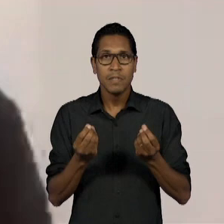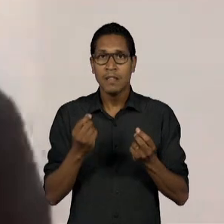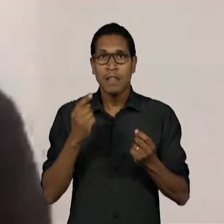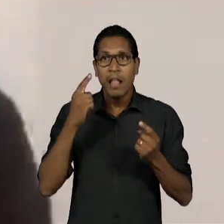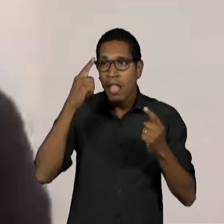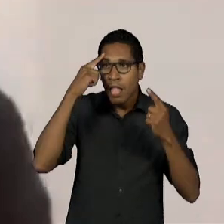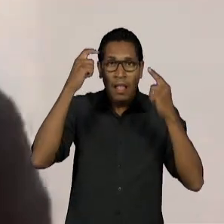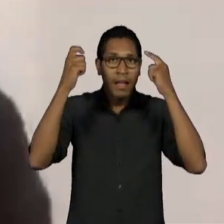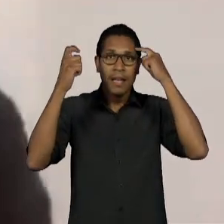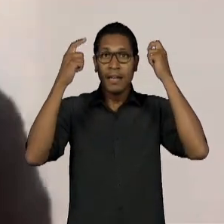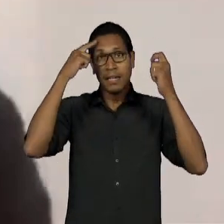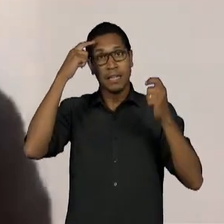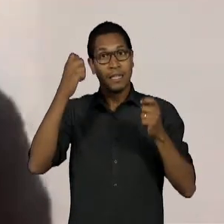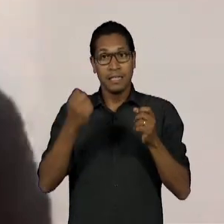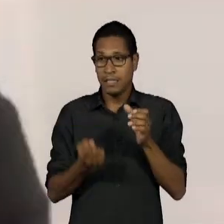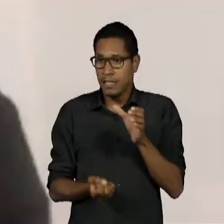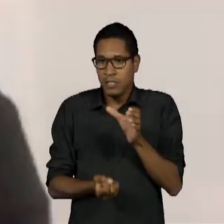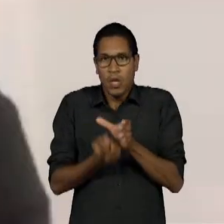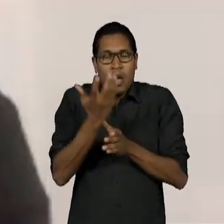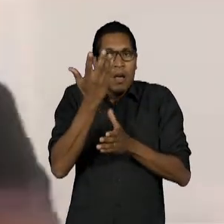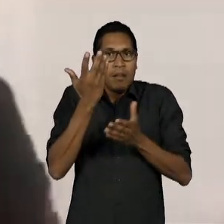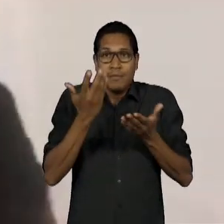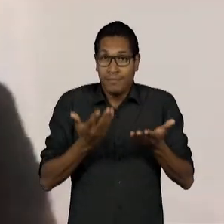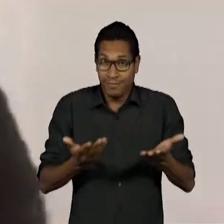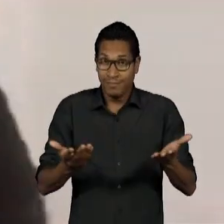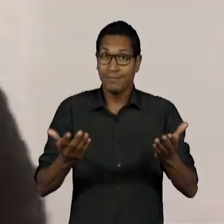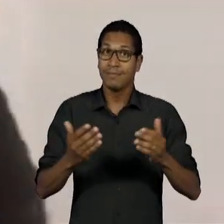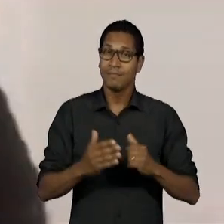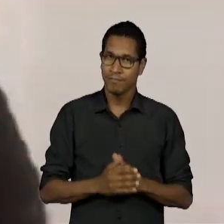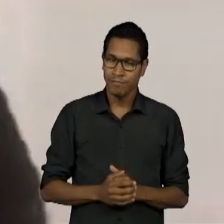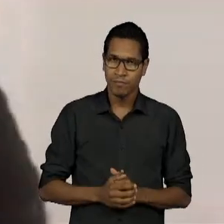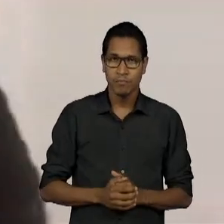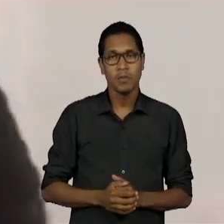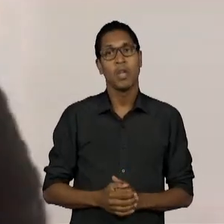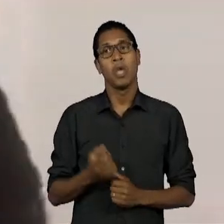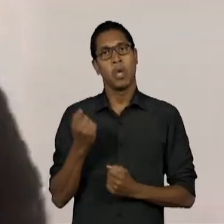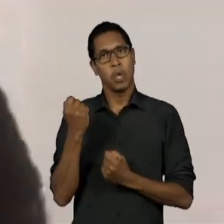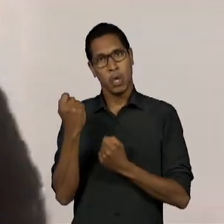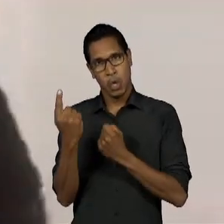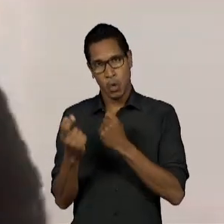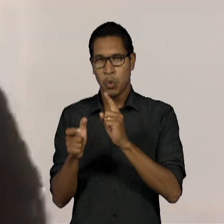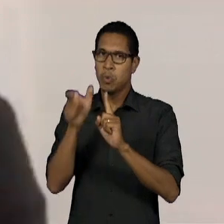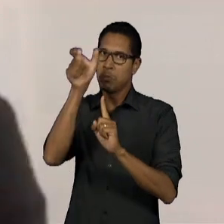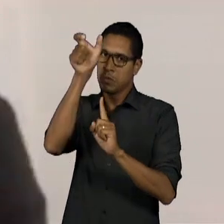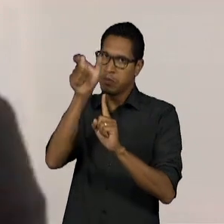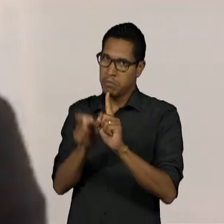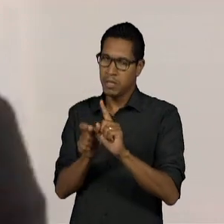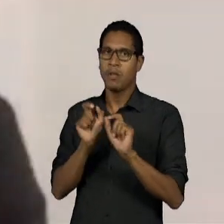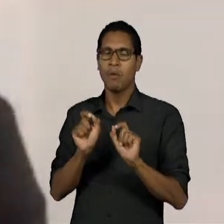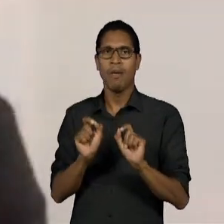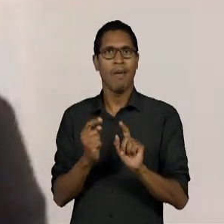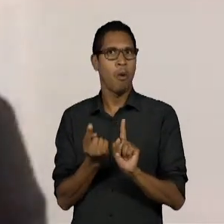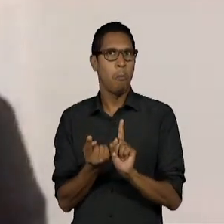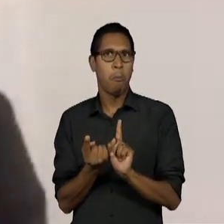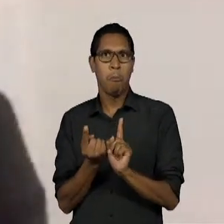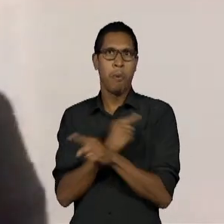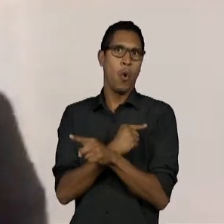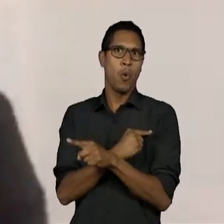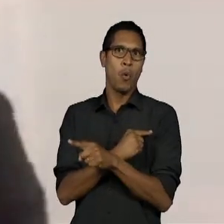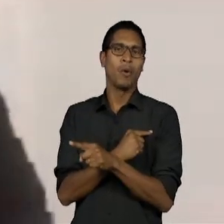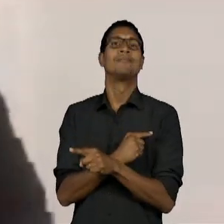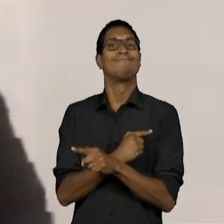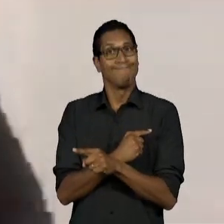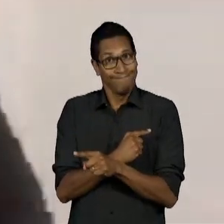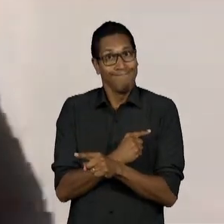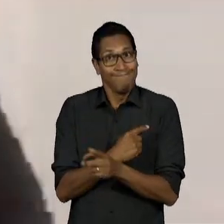ligações com personagens. E tem outros personagens que são a antítese da gente, né?